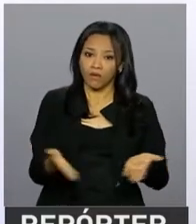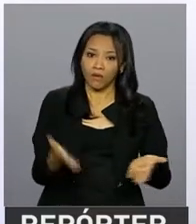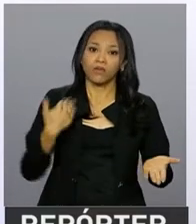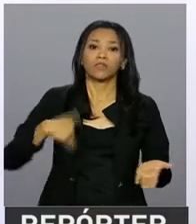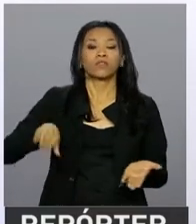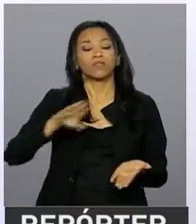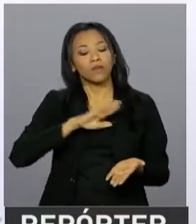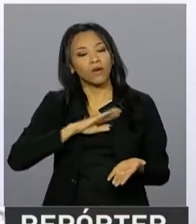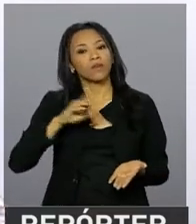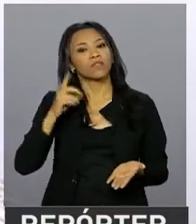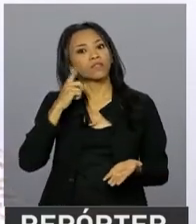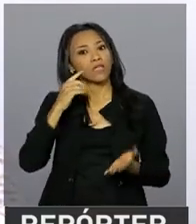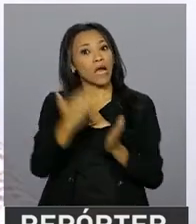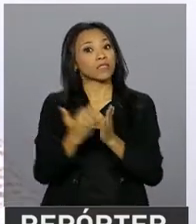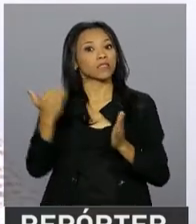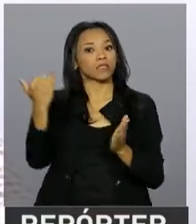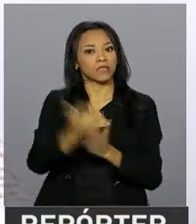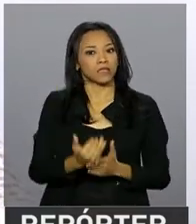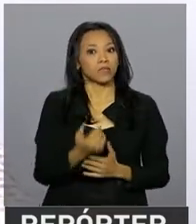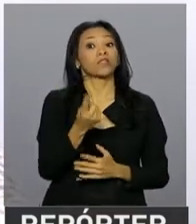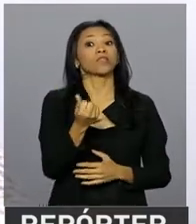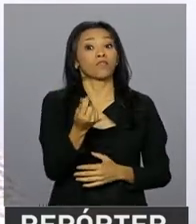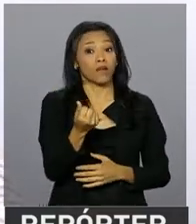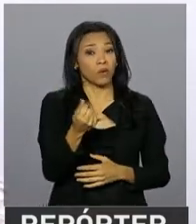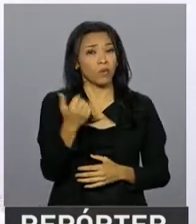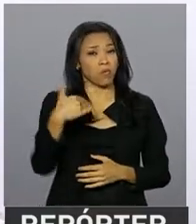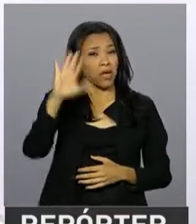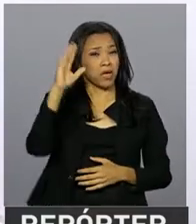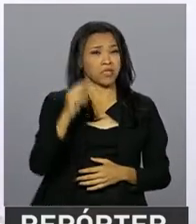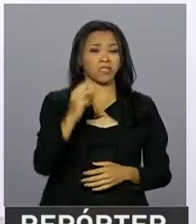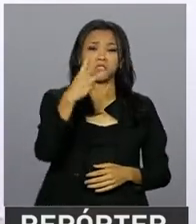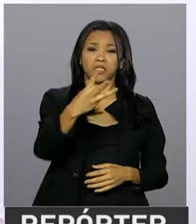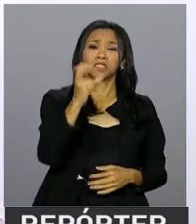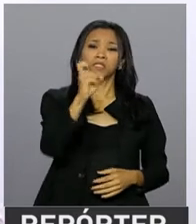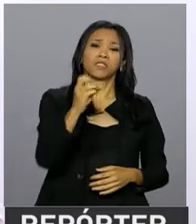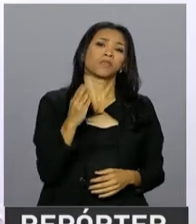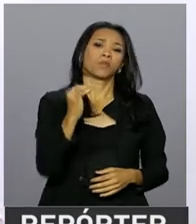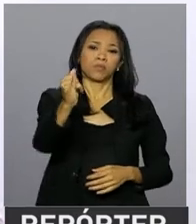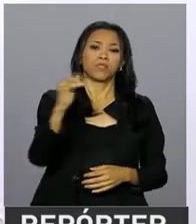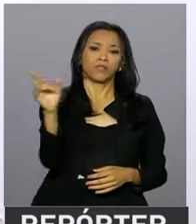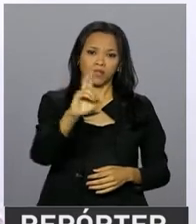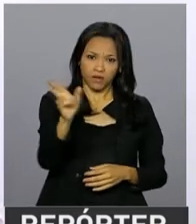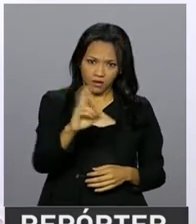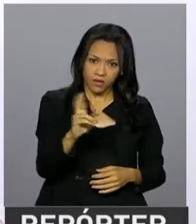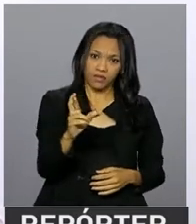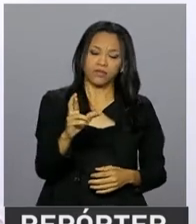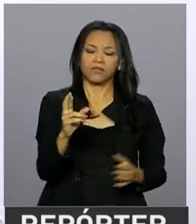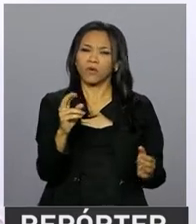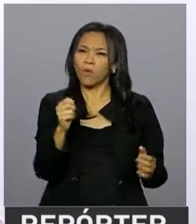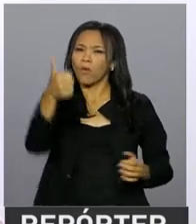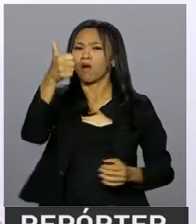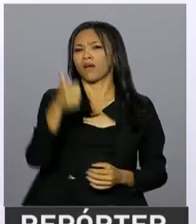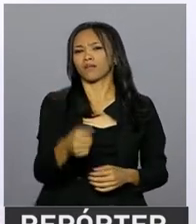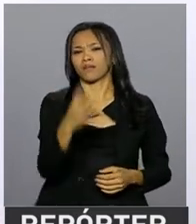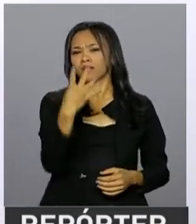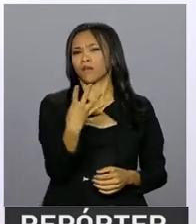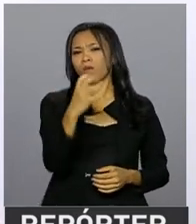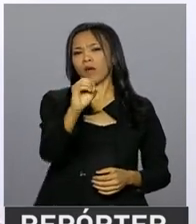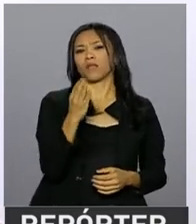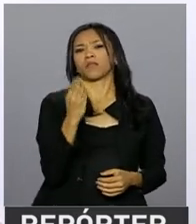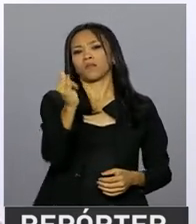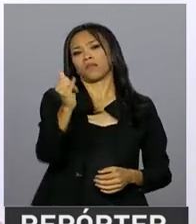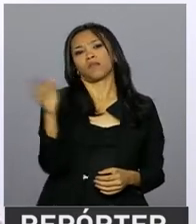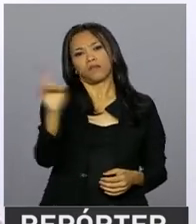trabalhando com um número superior a 35 milhões de reais chegando aí próximo de 40 bilhões de